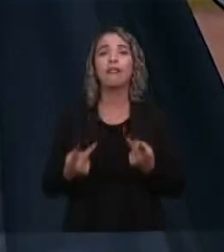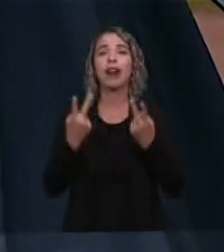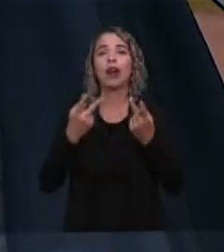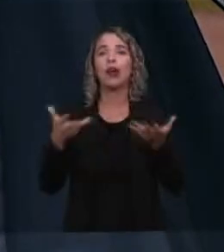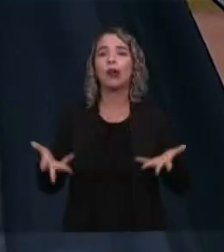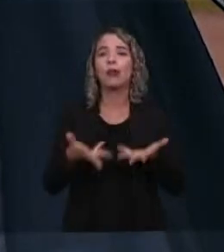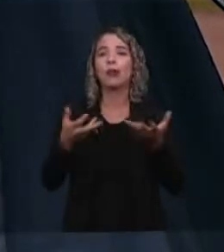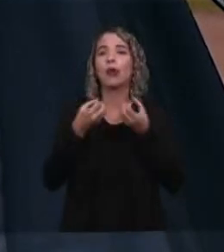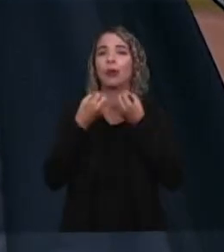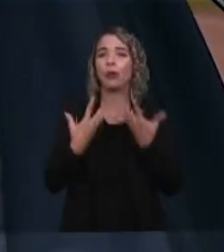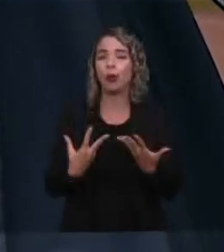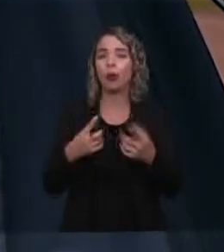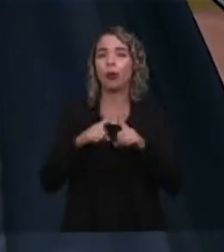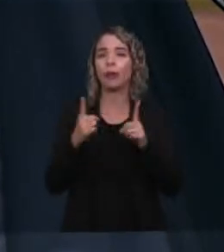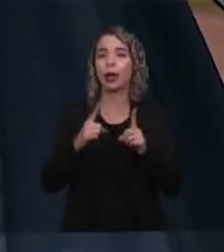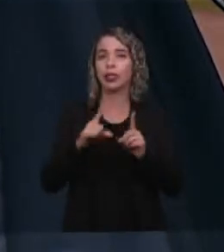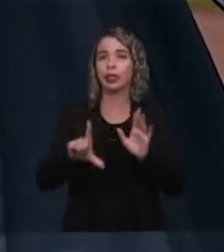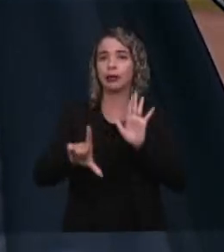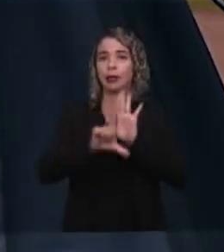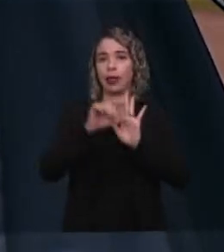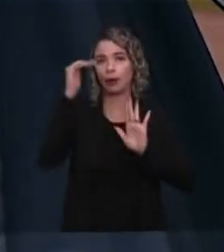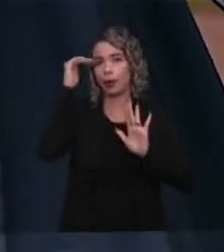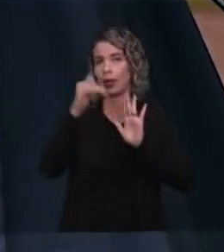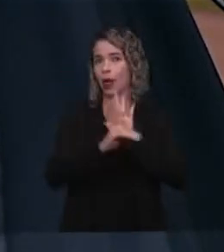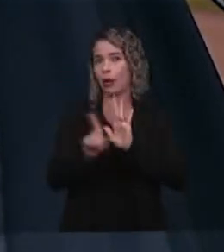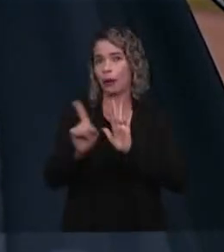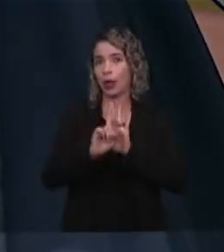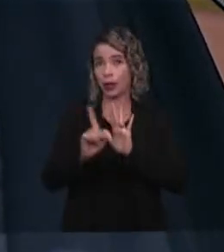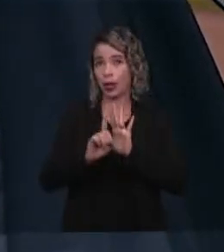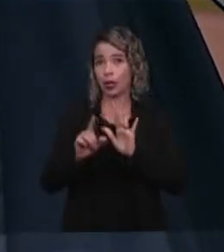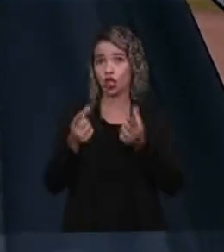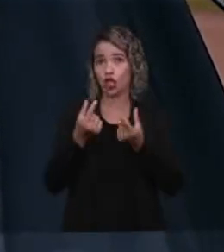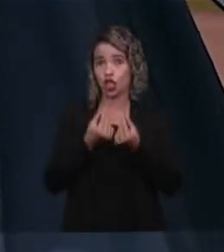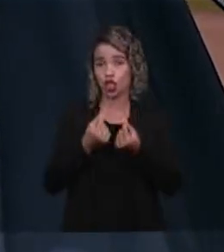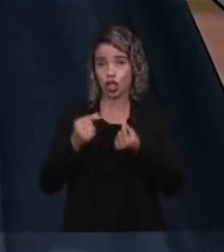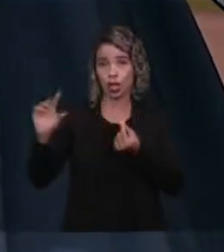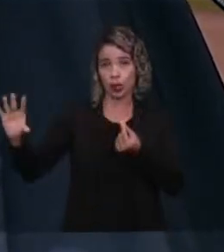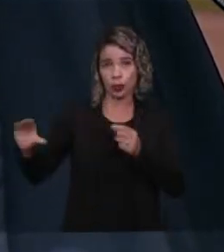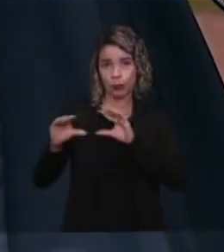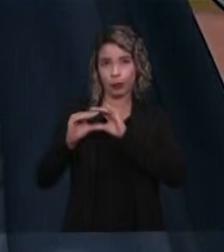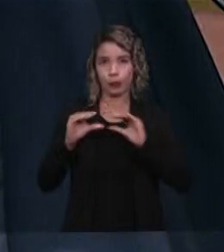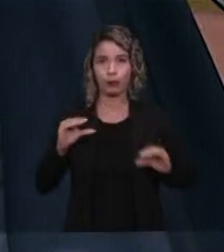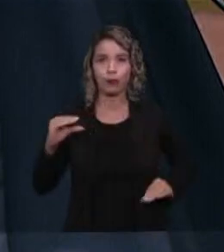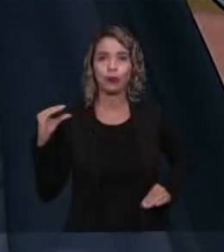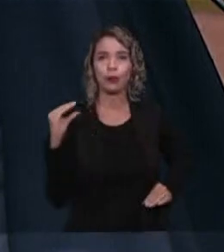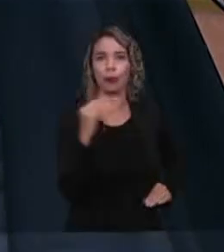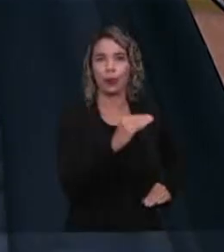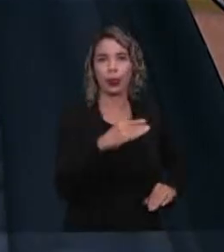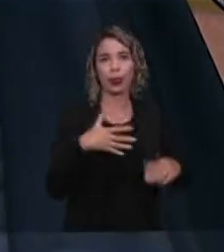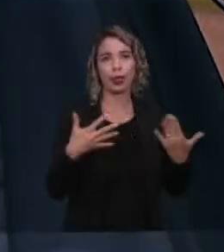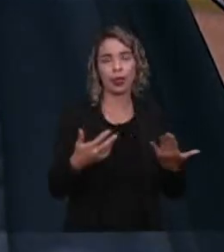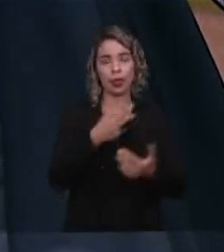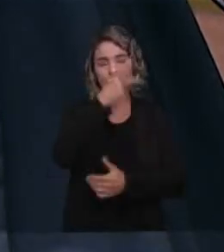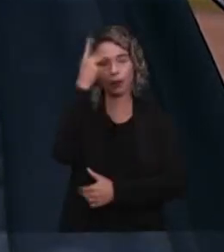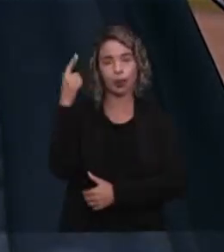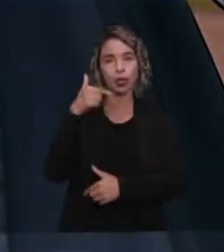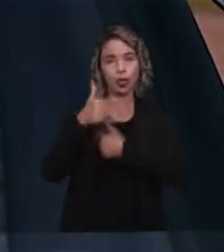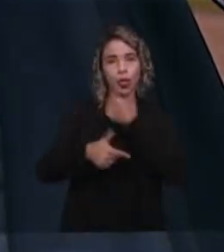ilícita, recebimento de propina, relacionada ao desvio do dinheiro público. Isto porque as declarações prestadas por agentes